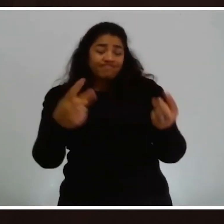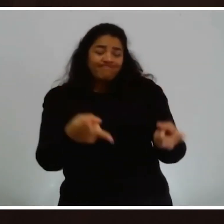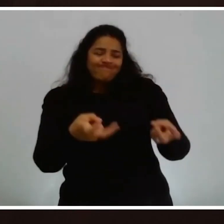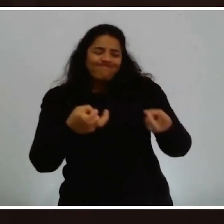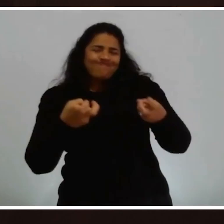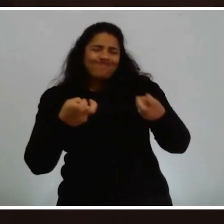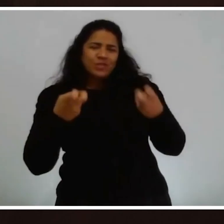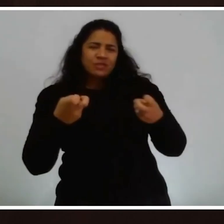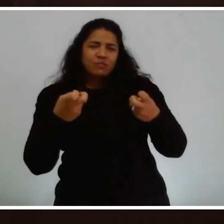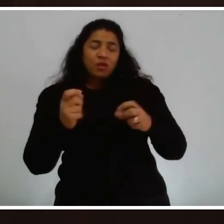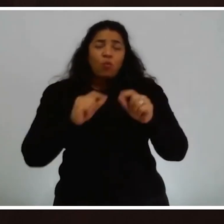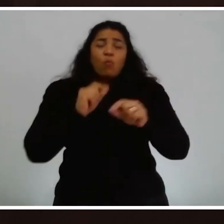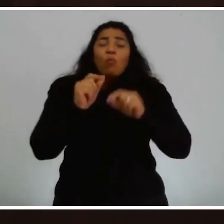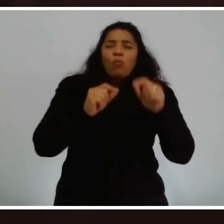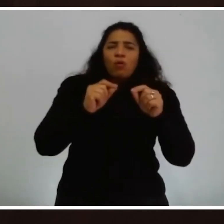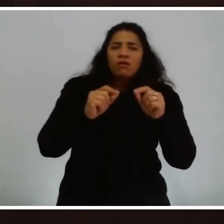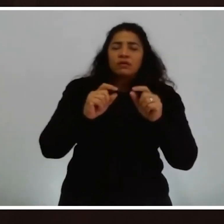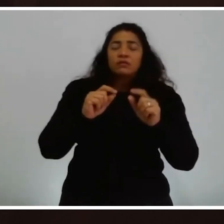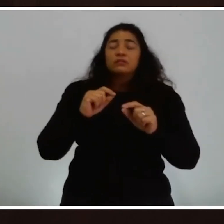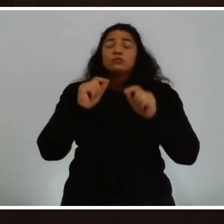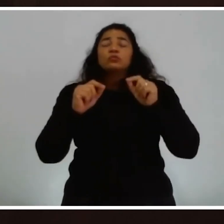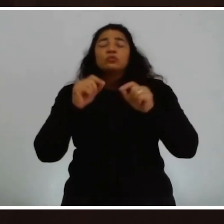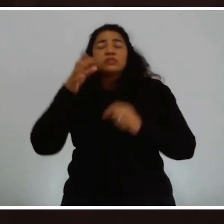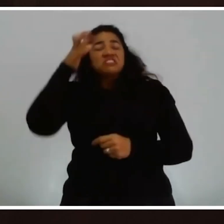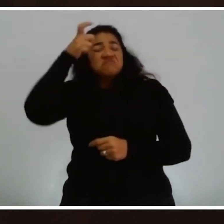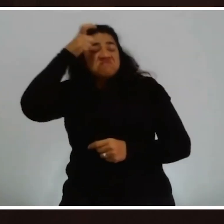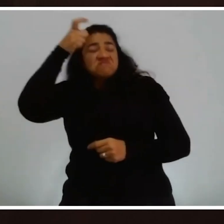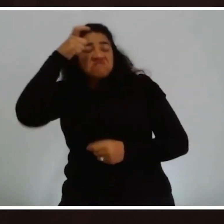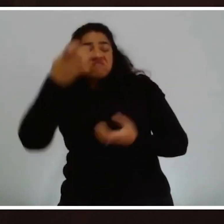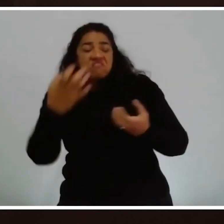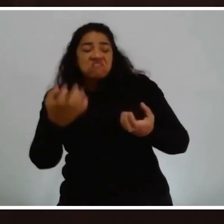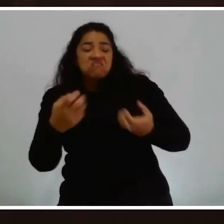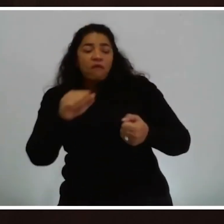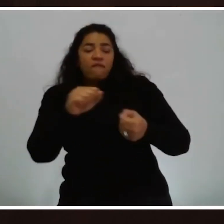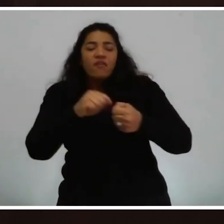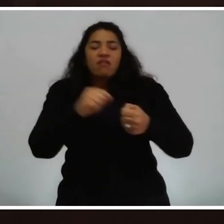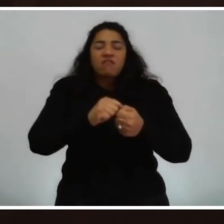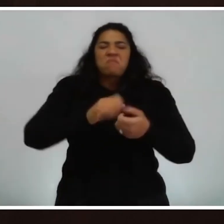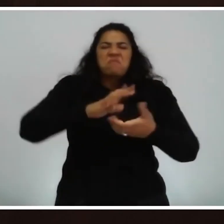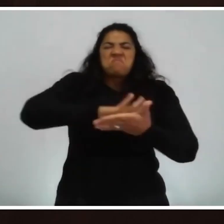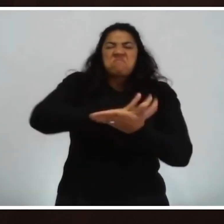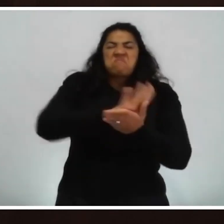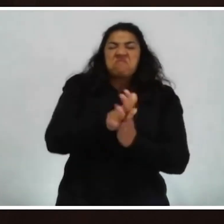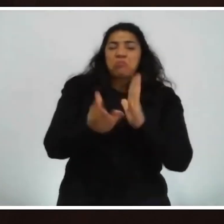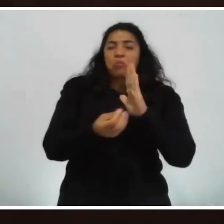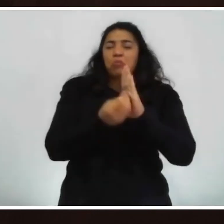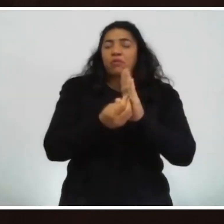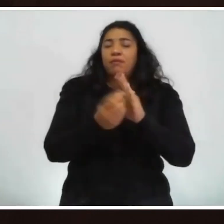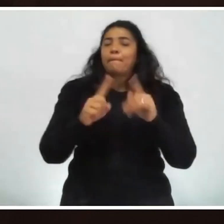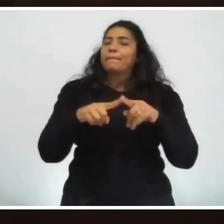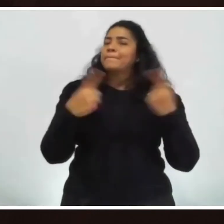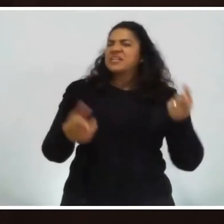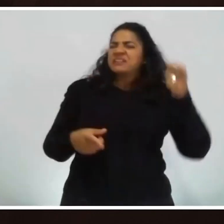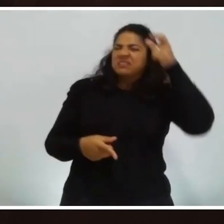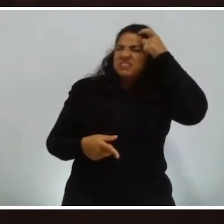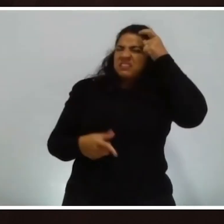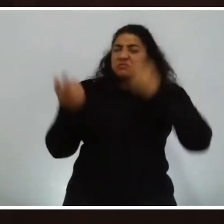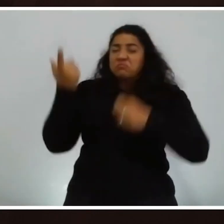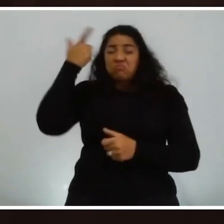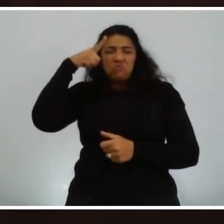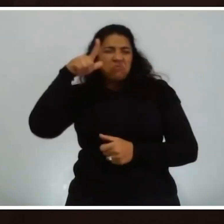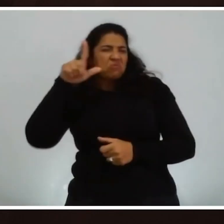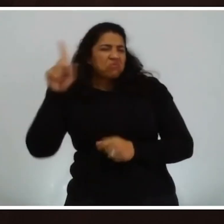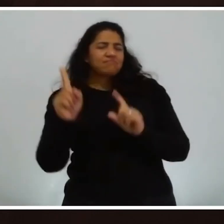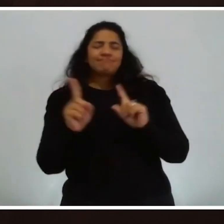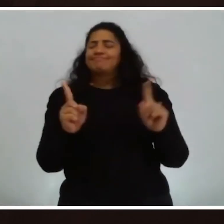igreja, mas, irmãos, ele não conseguiu e não conseguirá. E nós já estamos bem pertinho da volta